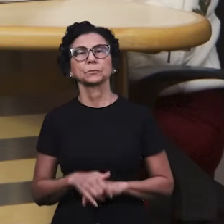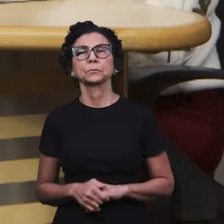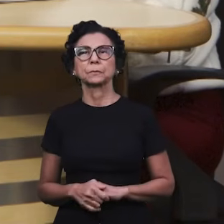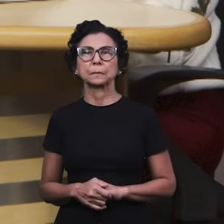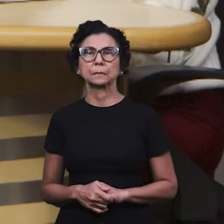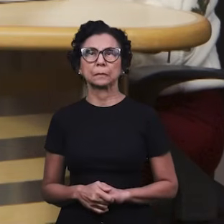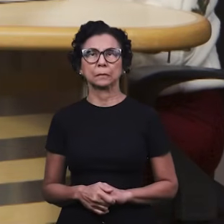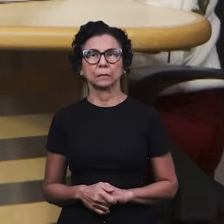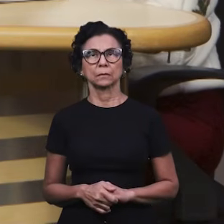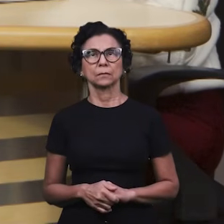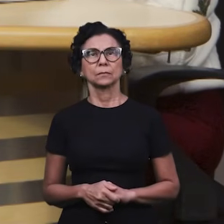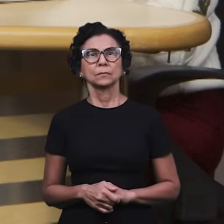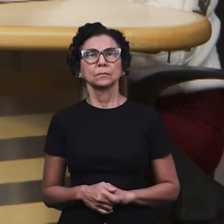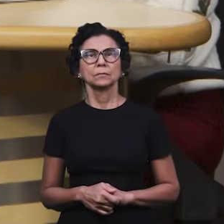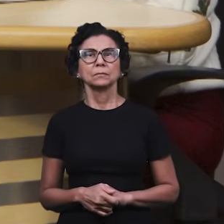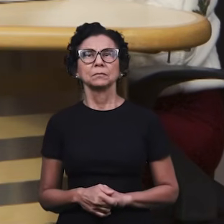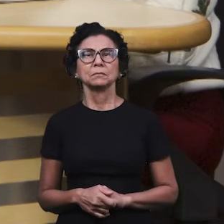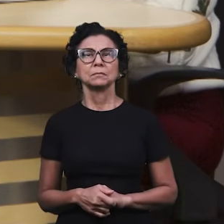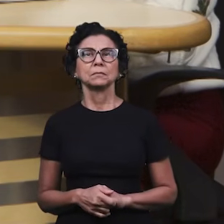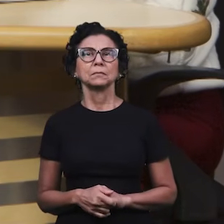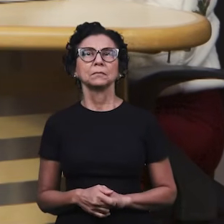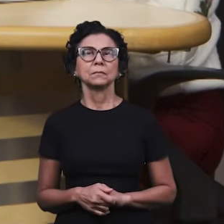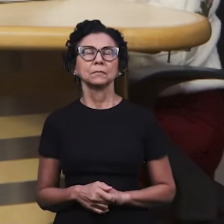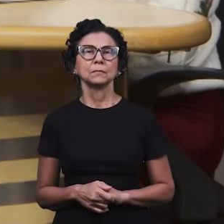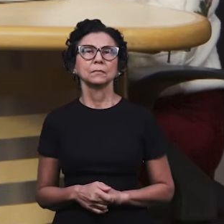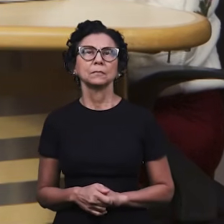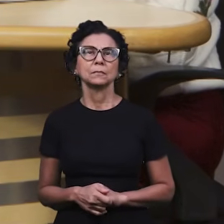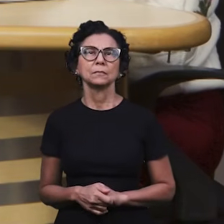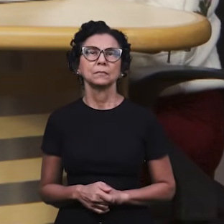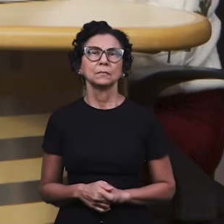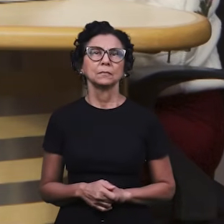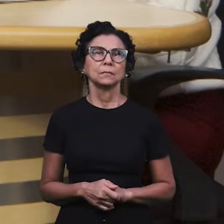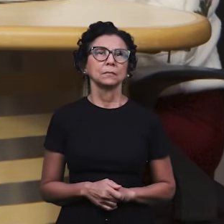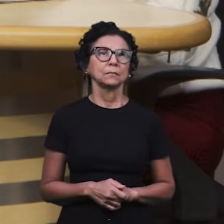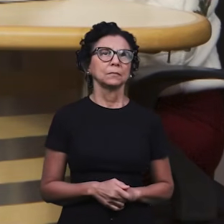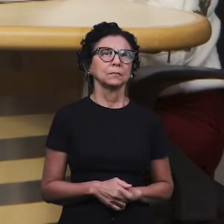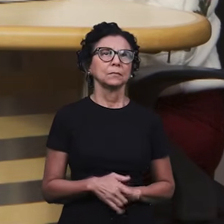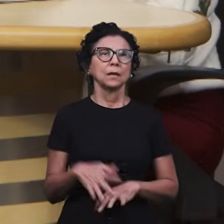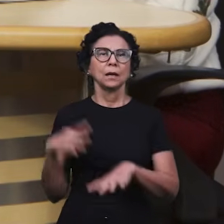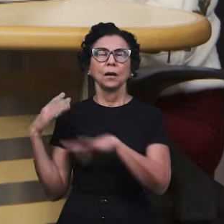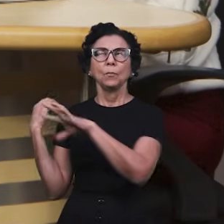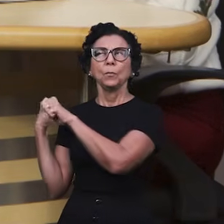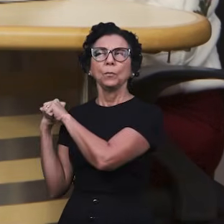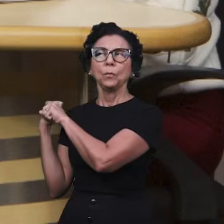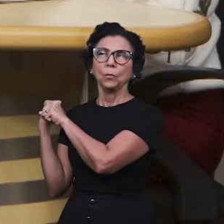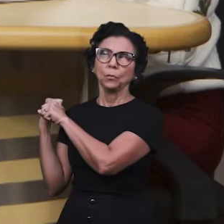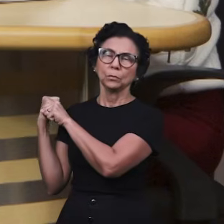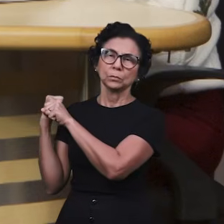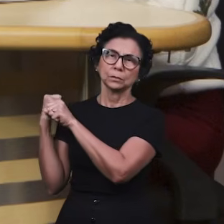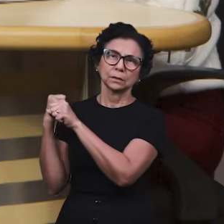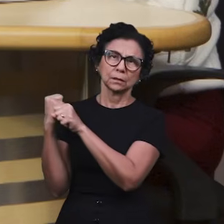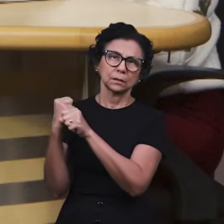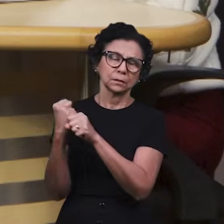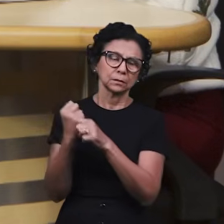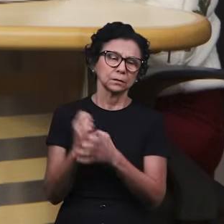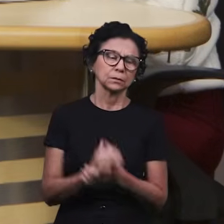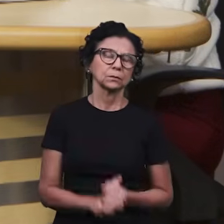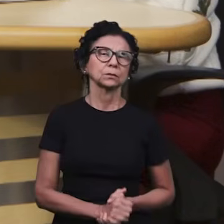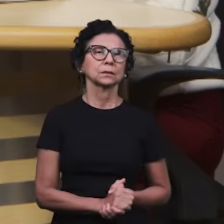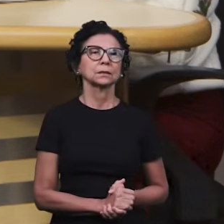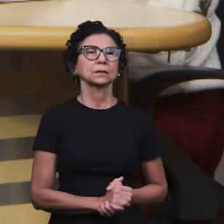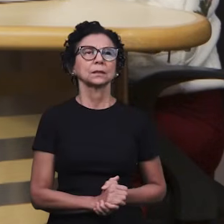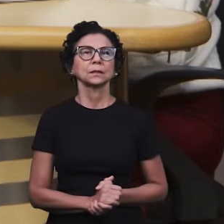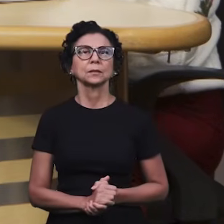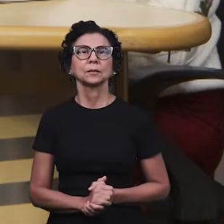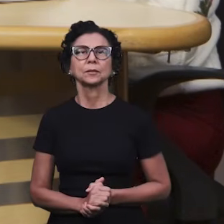Isso. Acompanhando, né, ao longo dos anos, né, o Senhor tem feito no meio da igreja. Eu me lembro de quando criança, né,